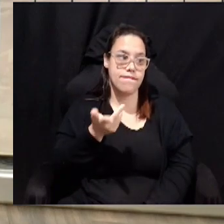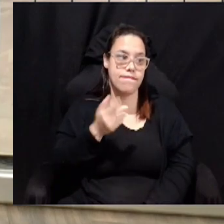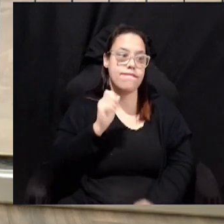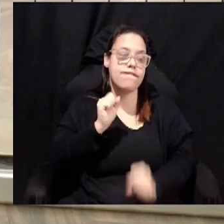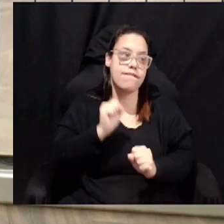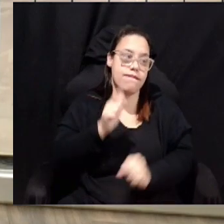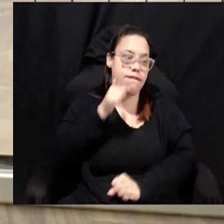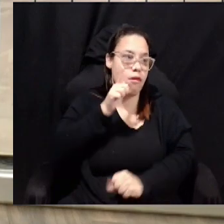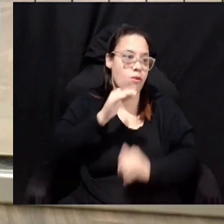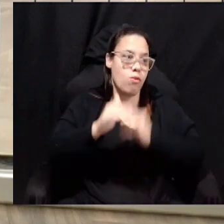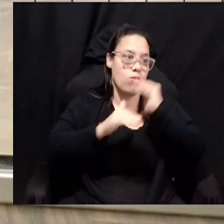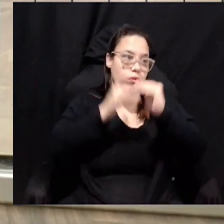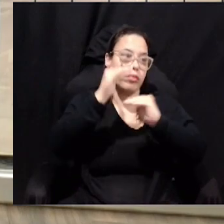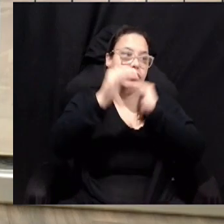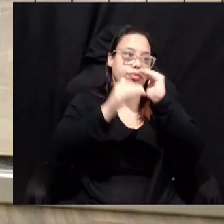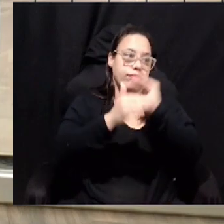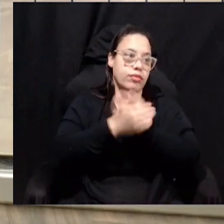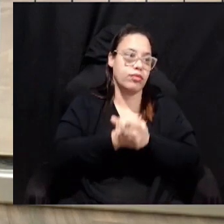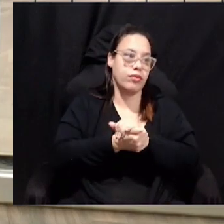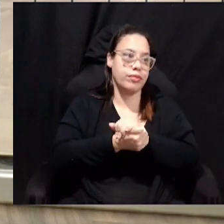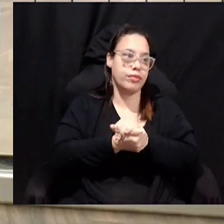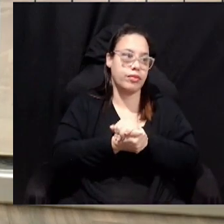nesse sentido, né?